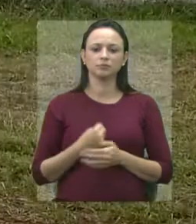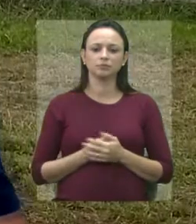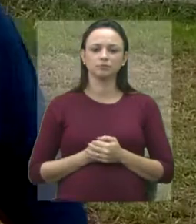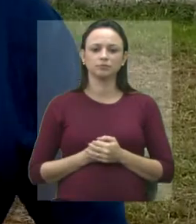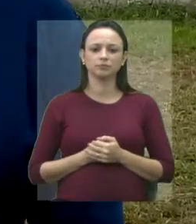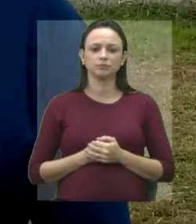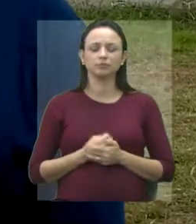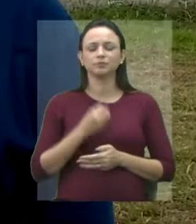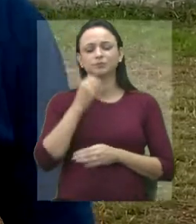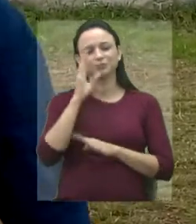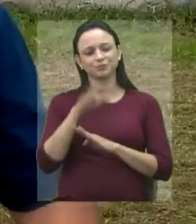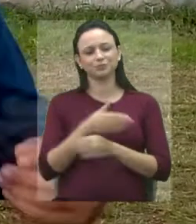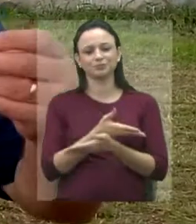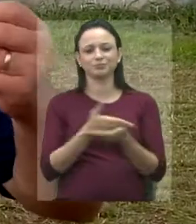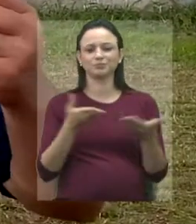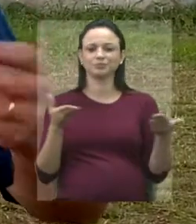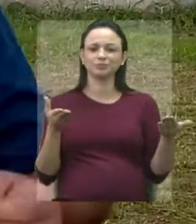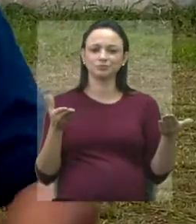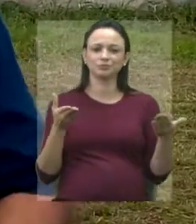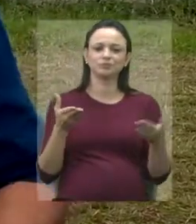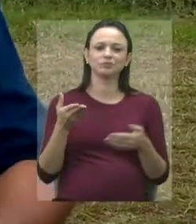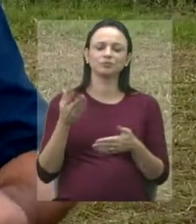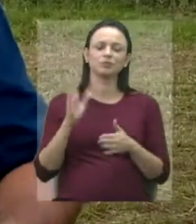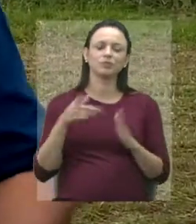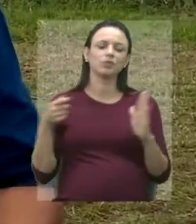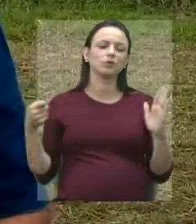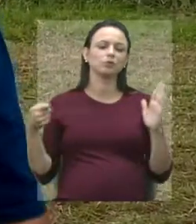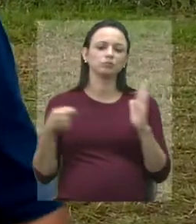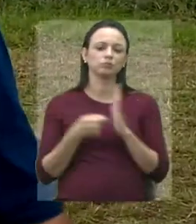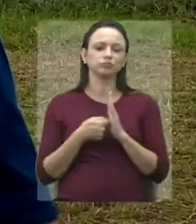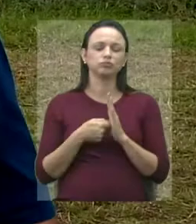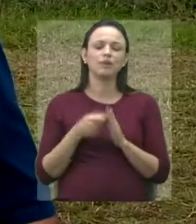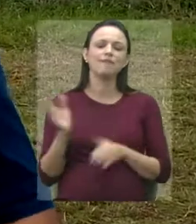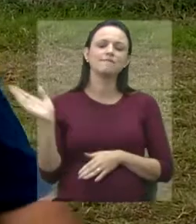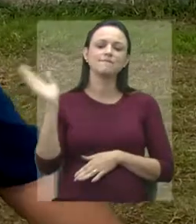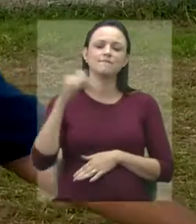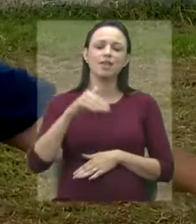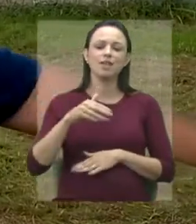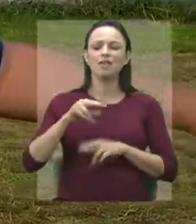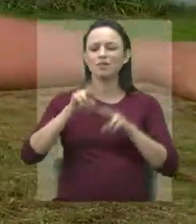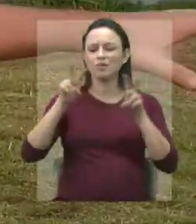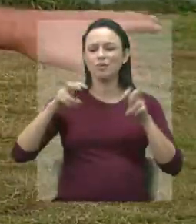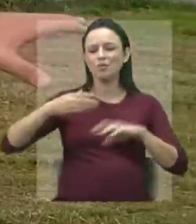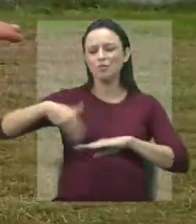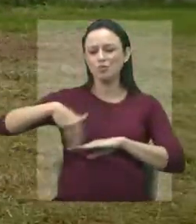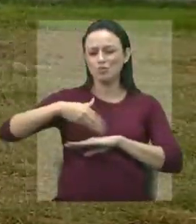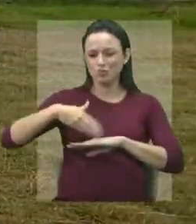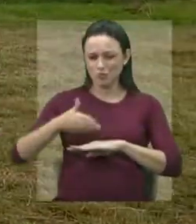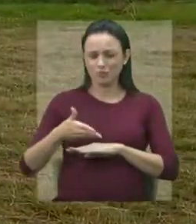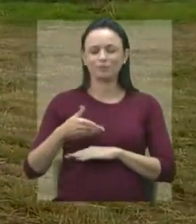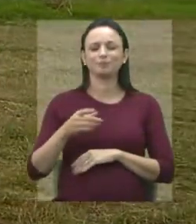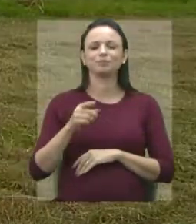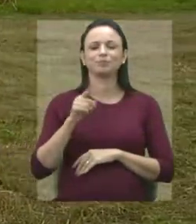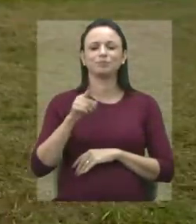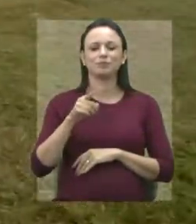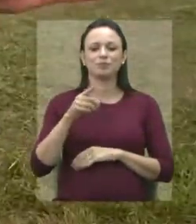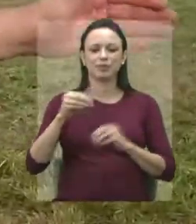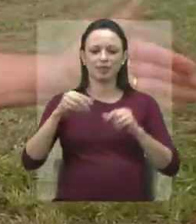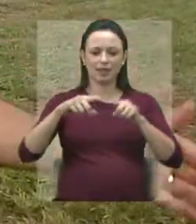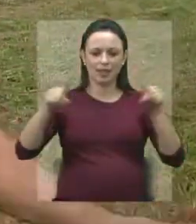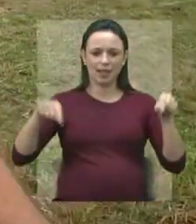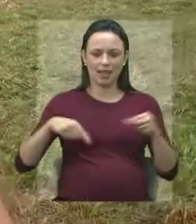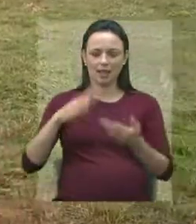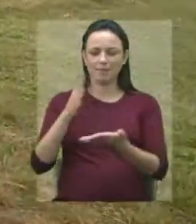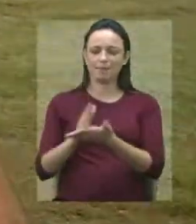Boa tarde a todos. Conforme denúncia do Vem Pra Rua Jaú, até um terreno é metade